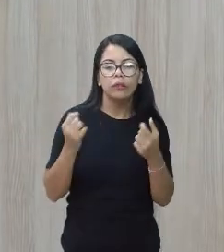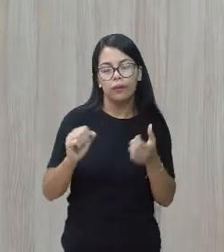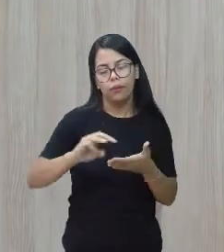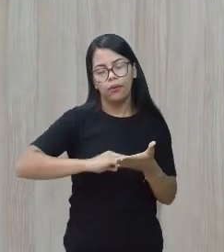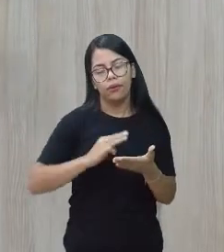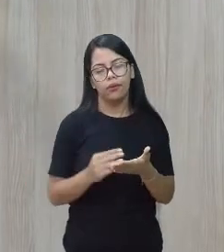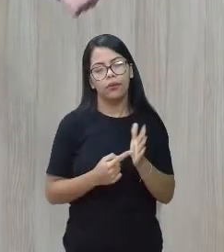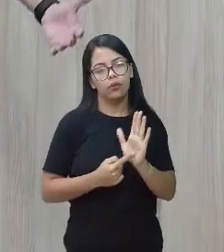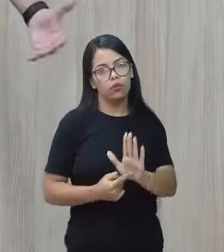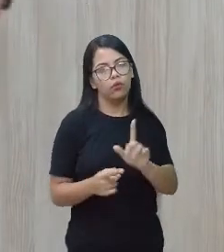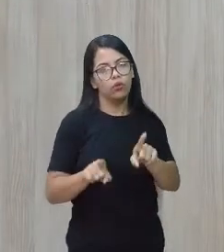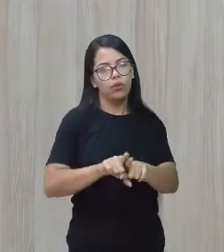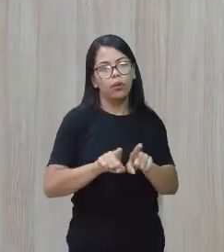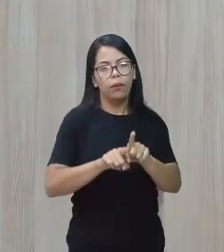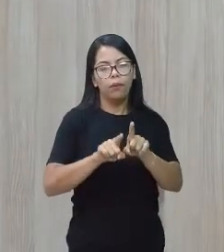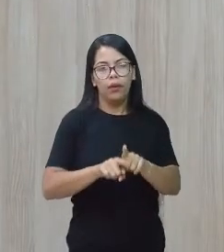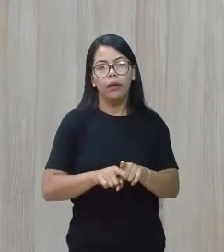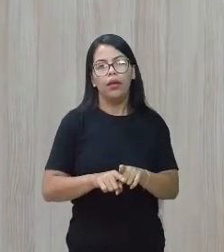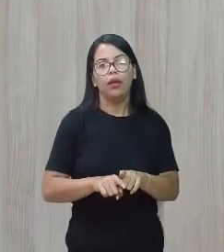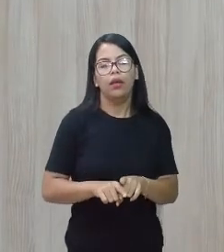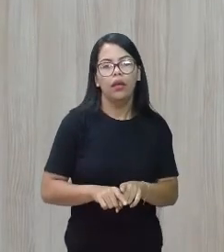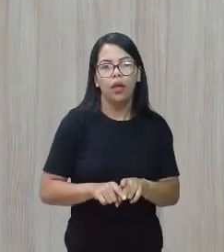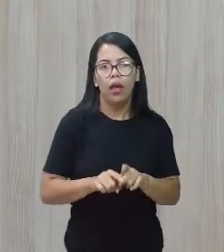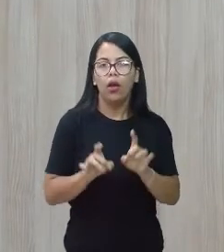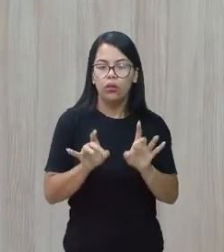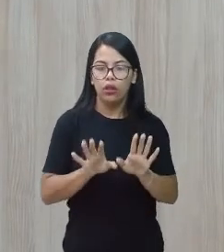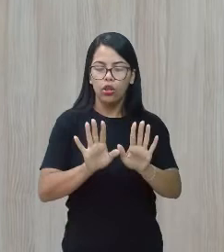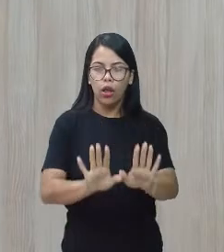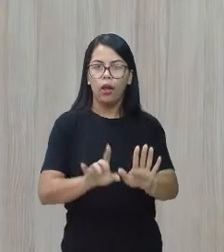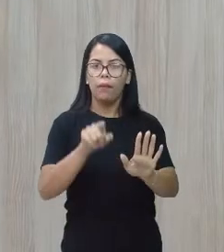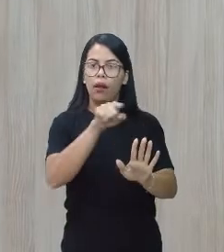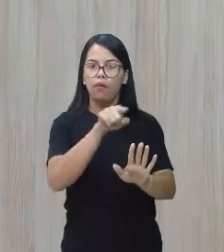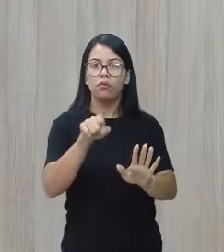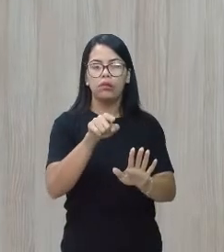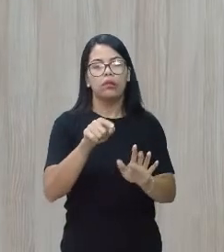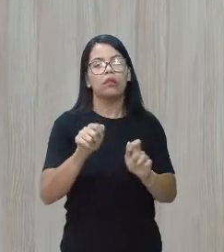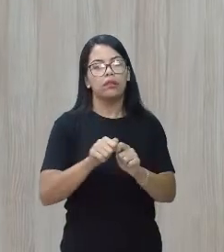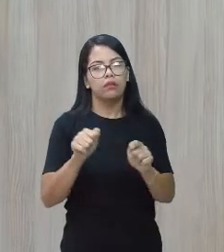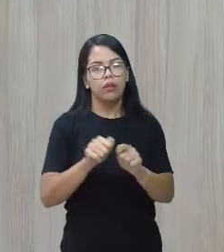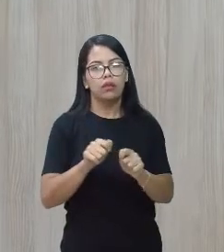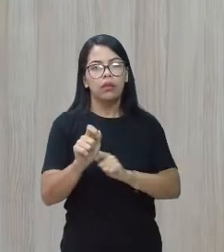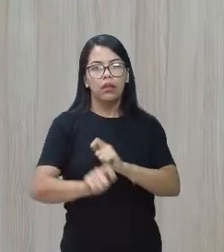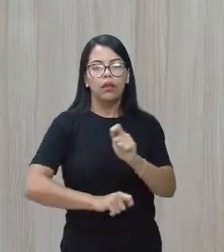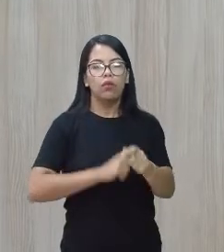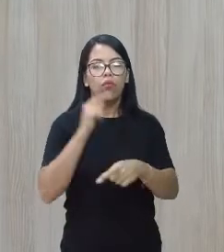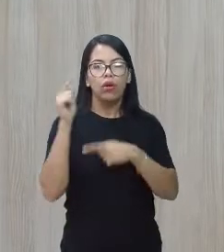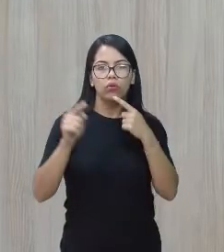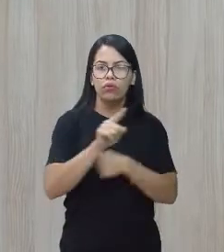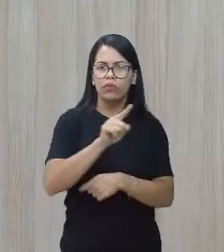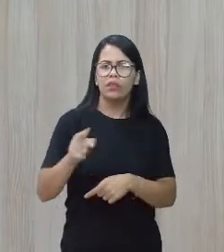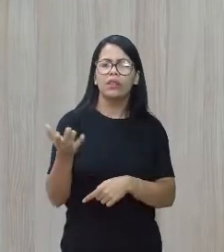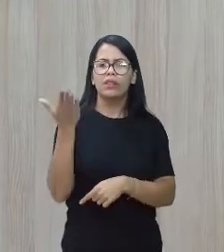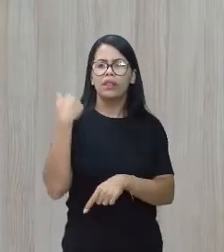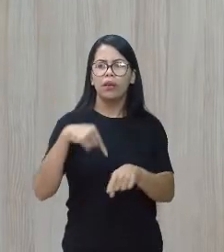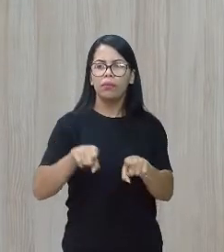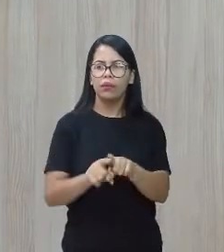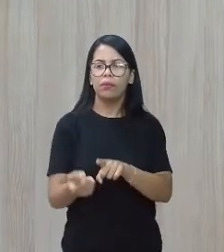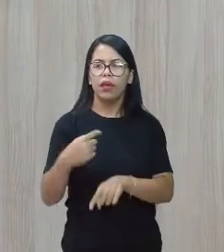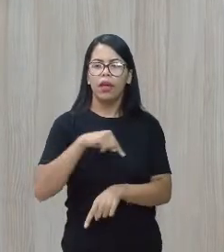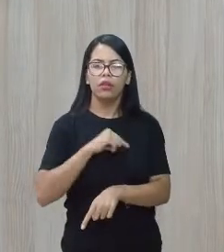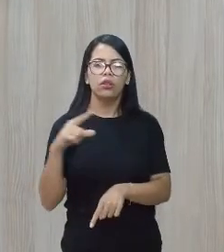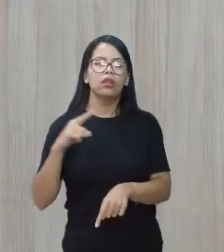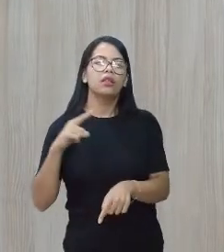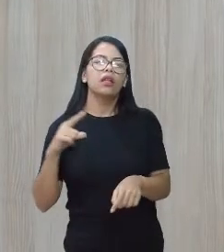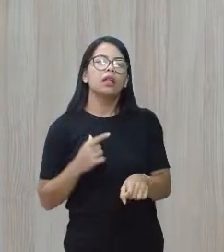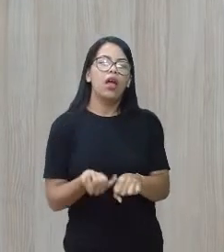pergunta relacionada à nossa aula anterior, tá bom? Você sabe também que a gente tem um canal muito massa, o canal